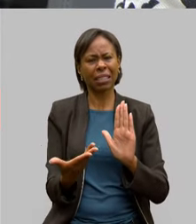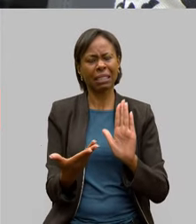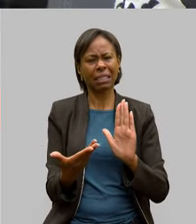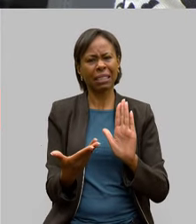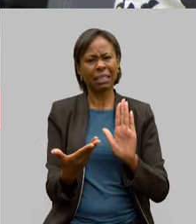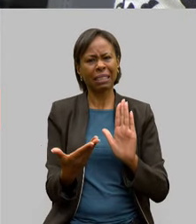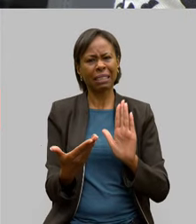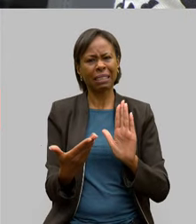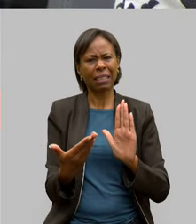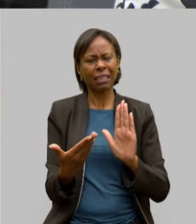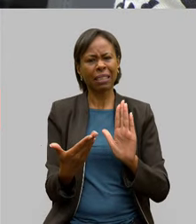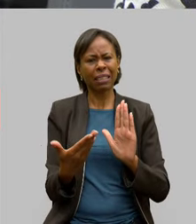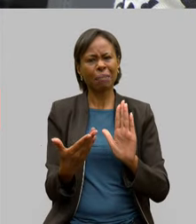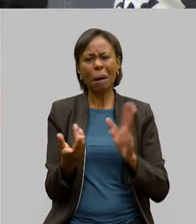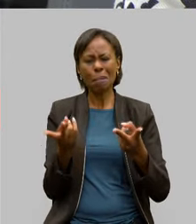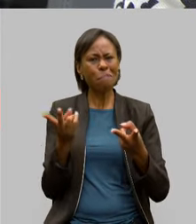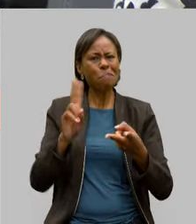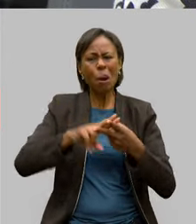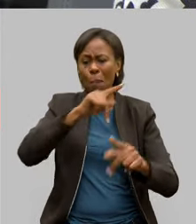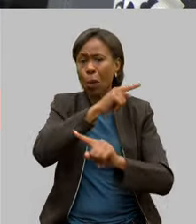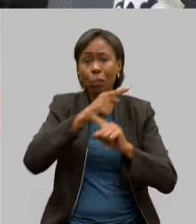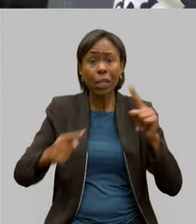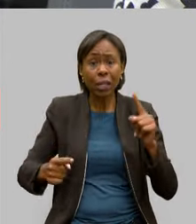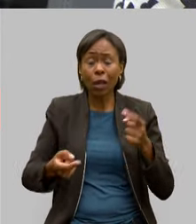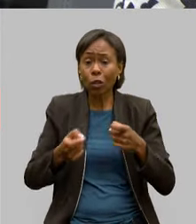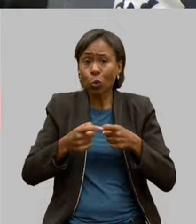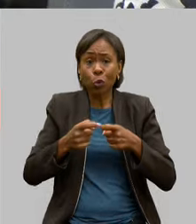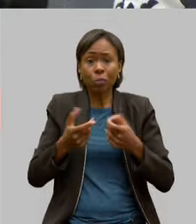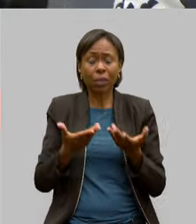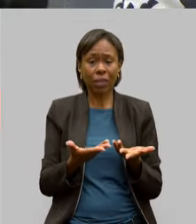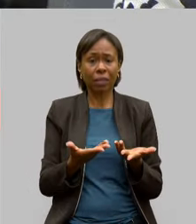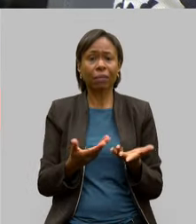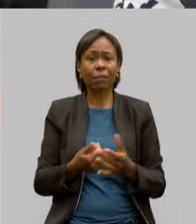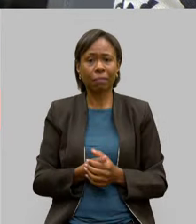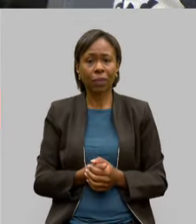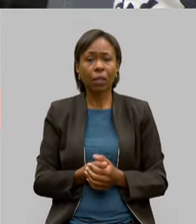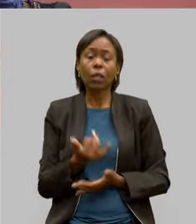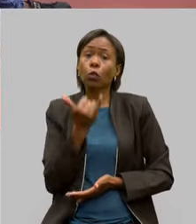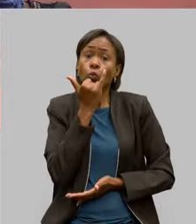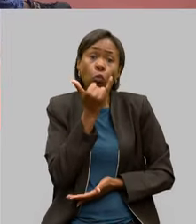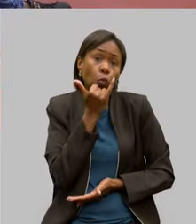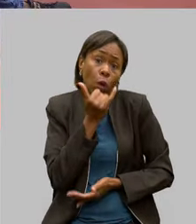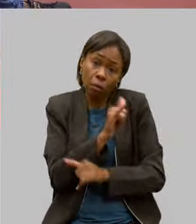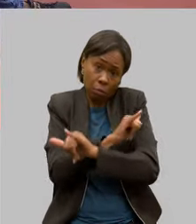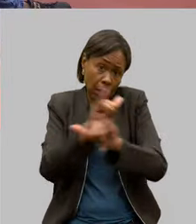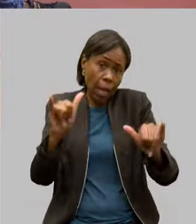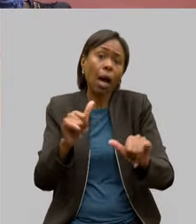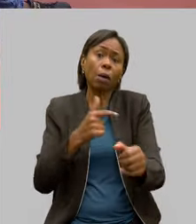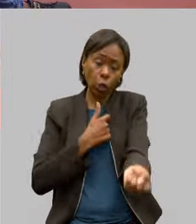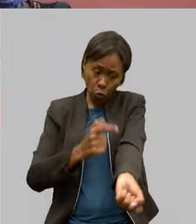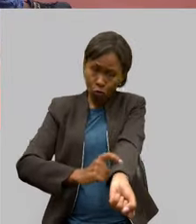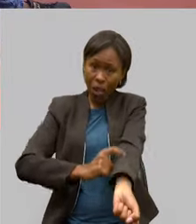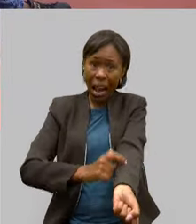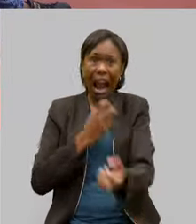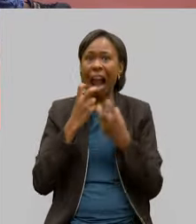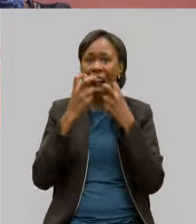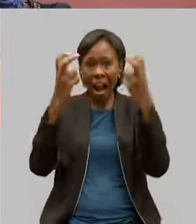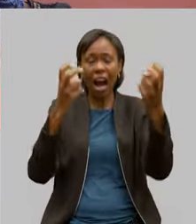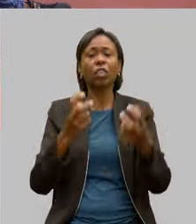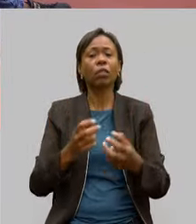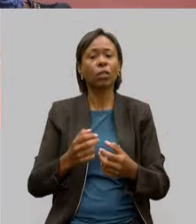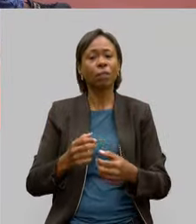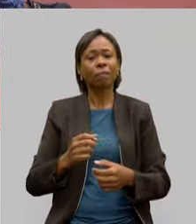mordaça pros médicos desculpa viu gente a minha o meu entusiasmo aqui de falar mas que vou ficando bravo vou F falando mais alto